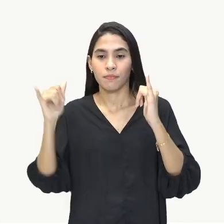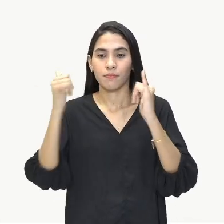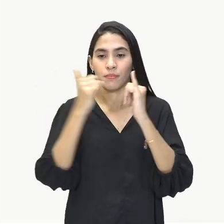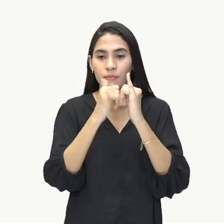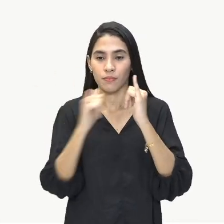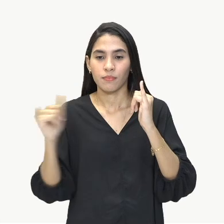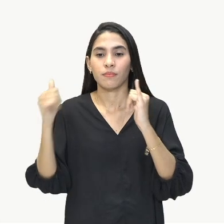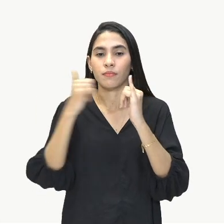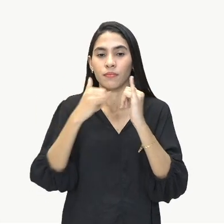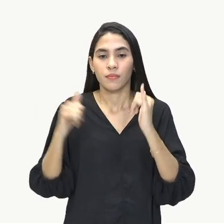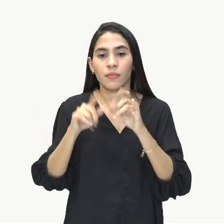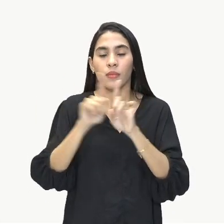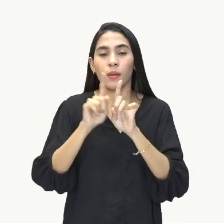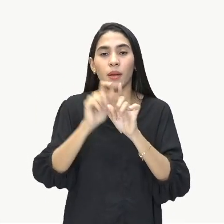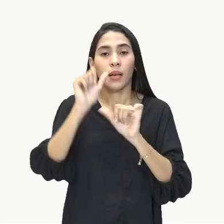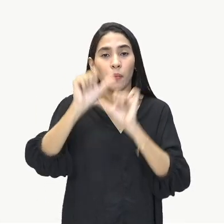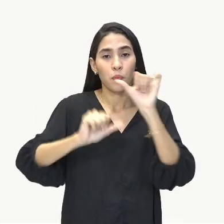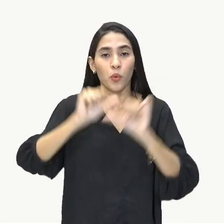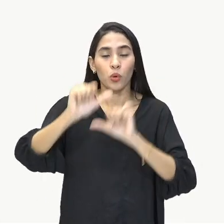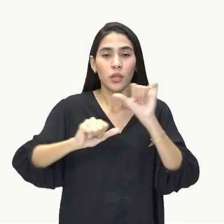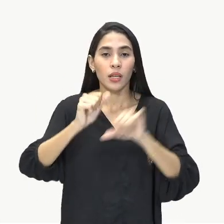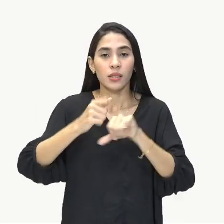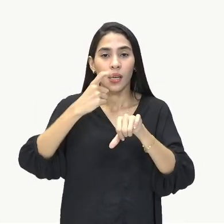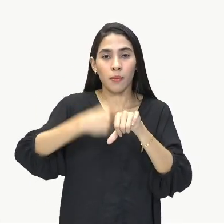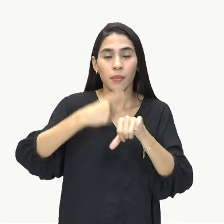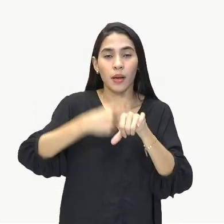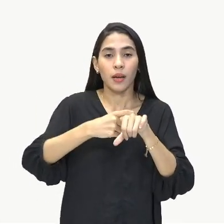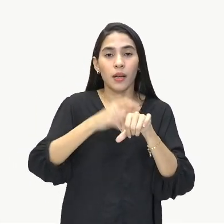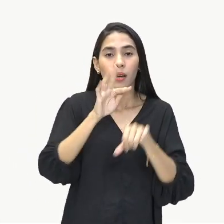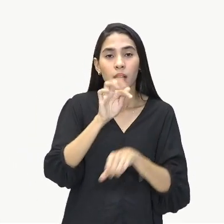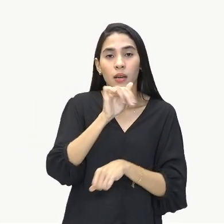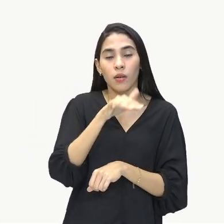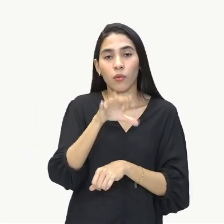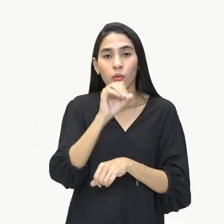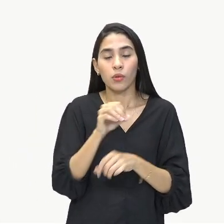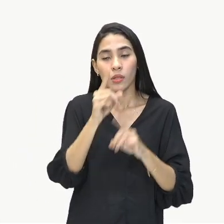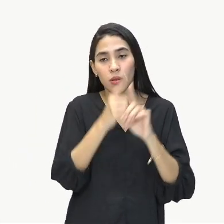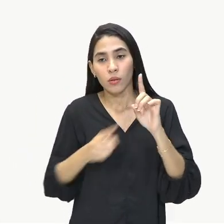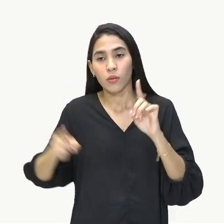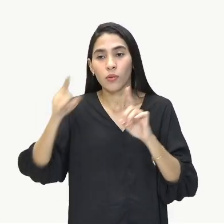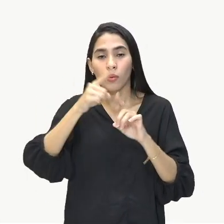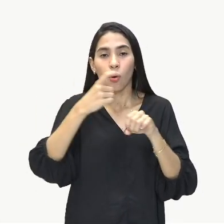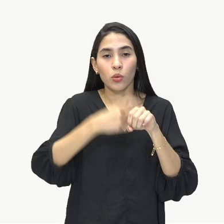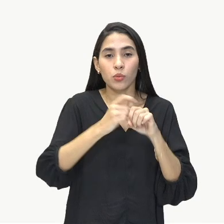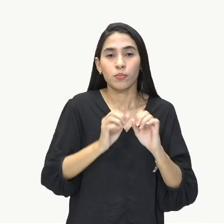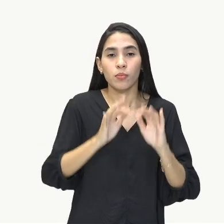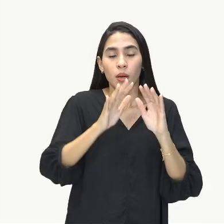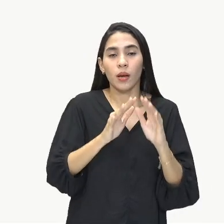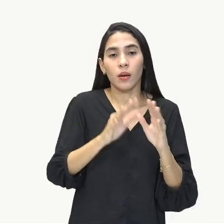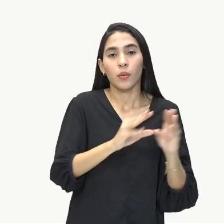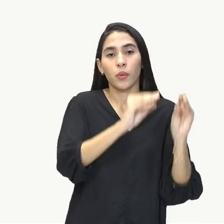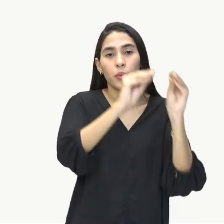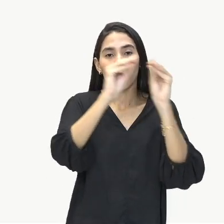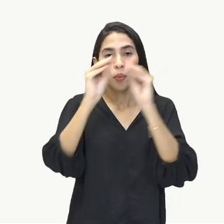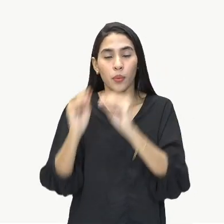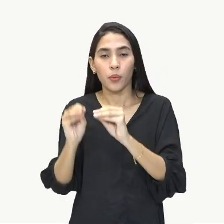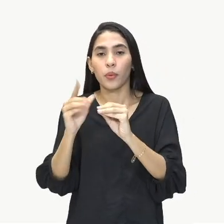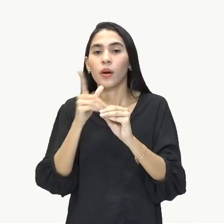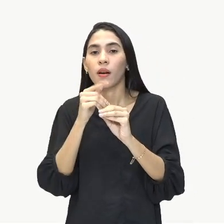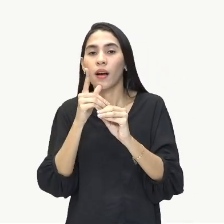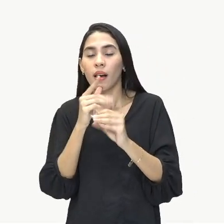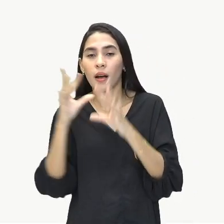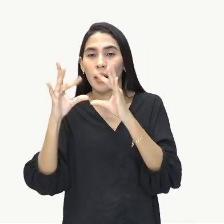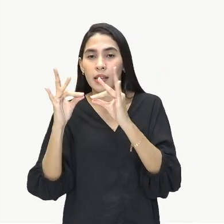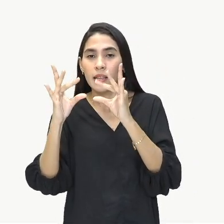uma mudança de estado físico, a fusão, quando passa do estado sólido para o estado líquido.